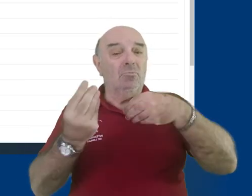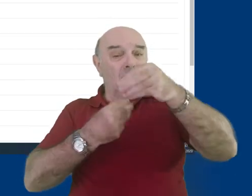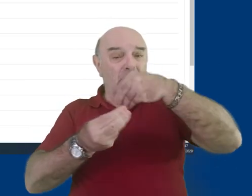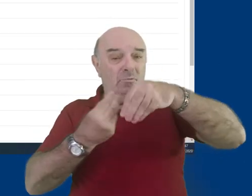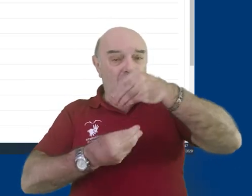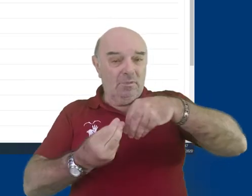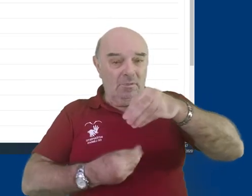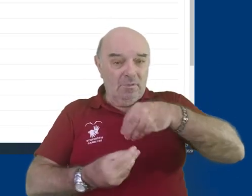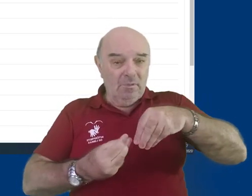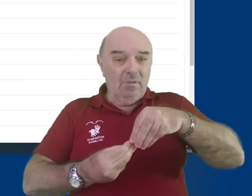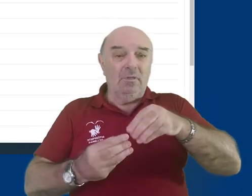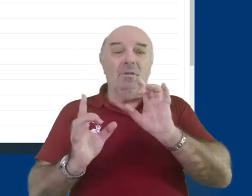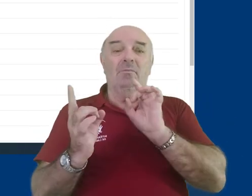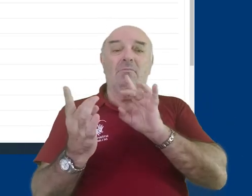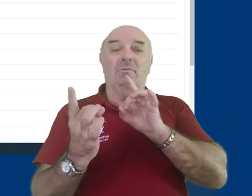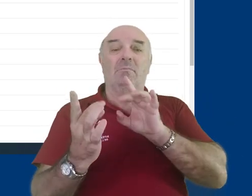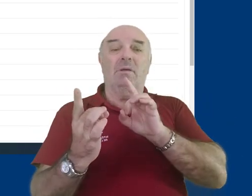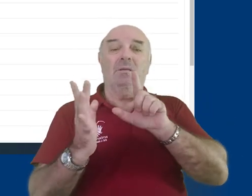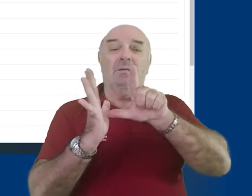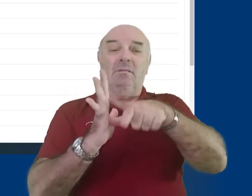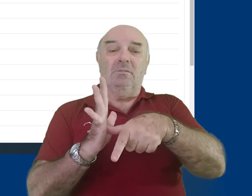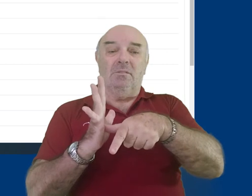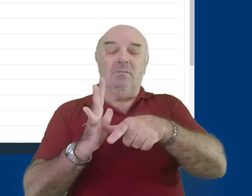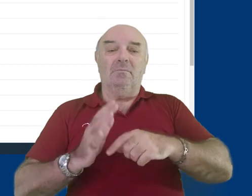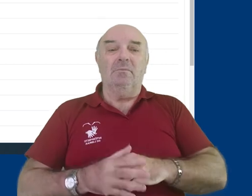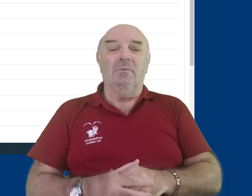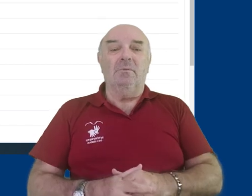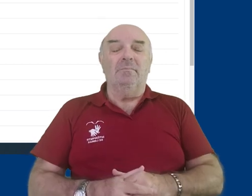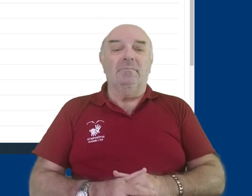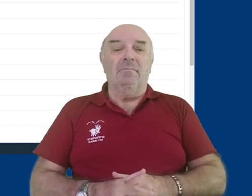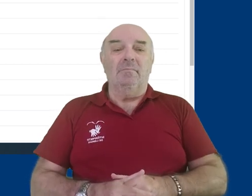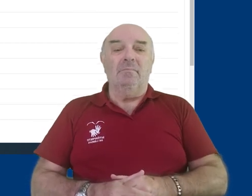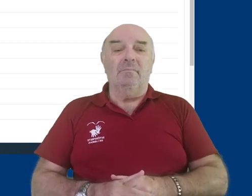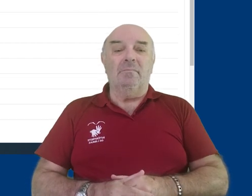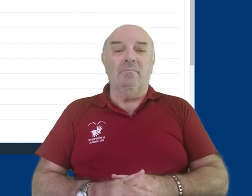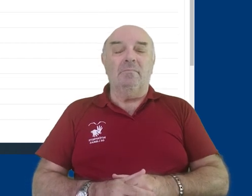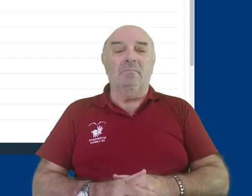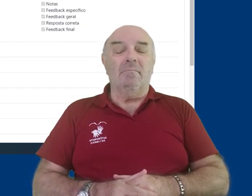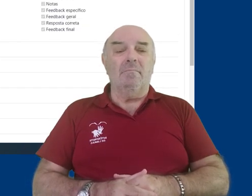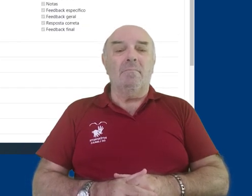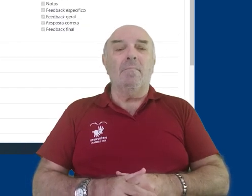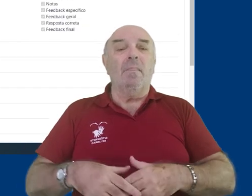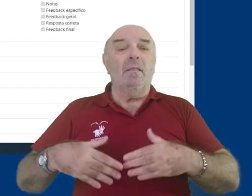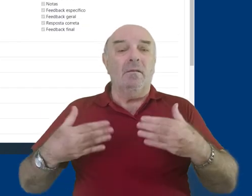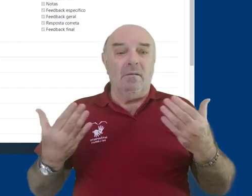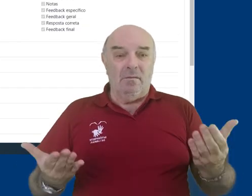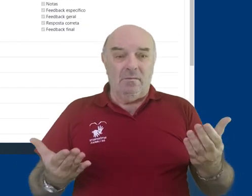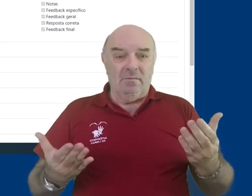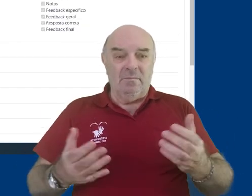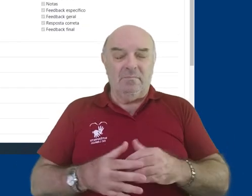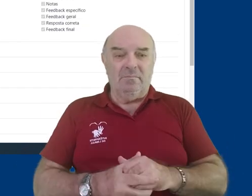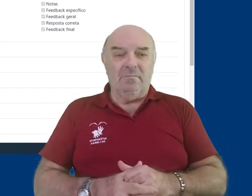Comportamento. Vou manter questões misturadas. E feedback adiado.